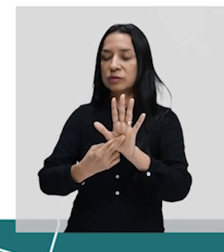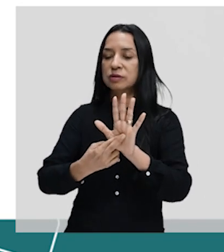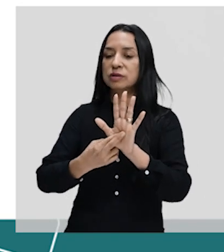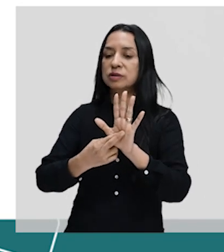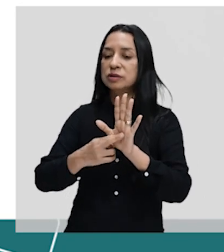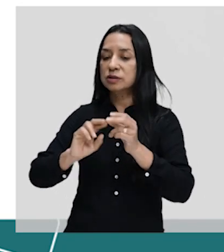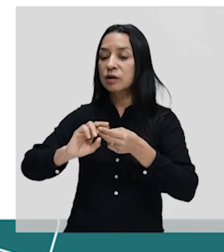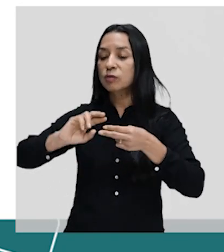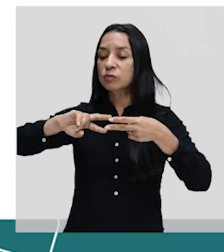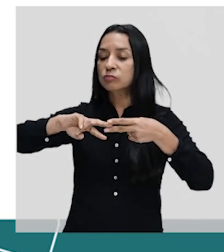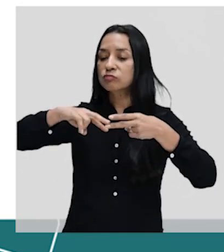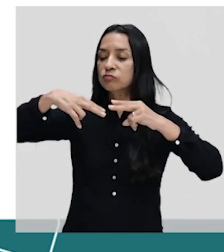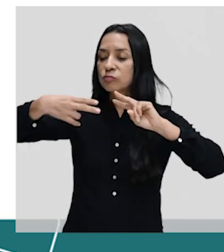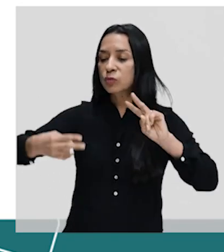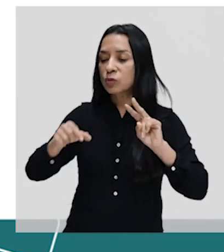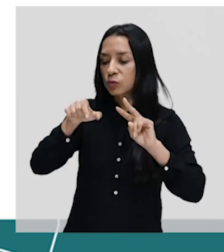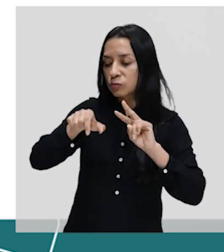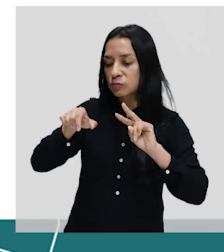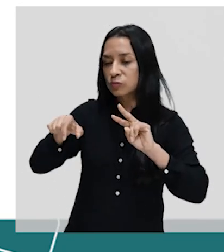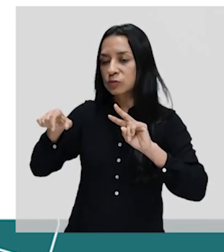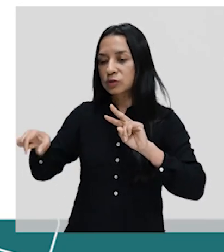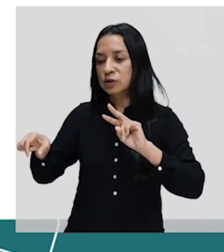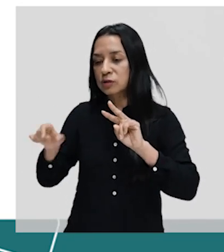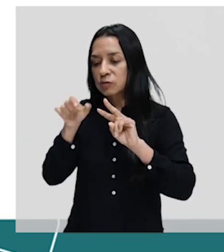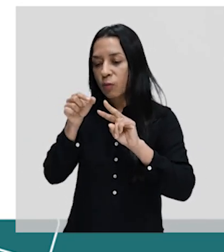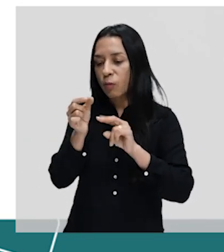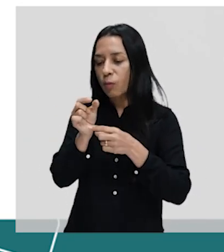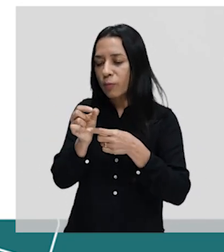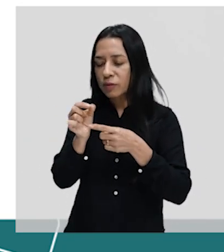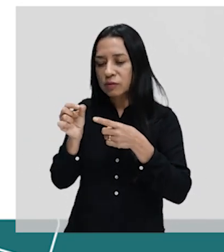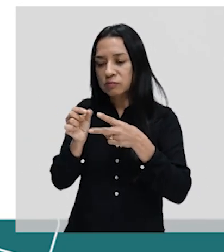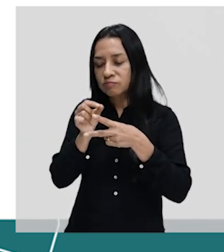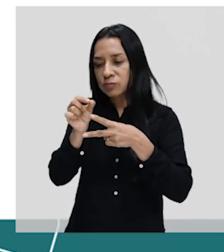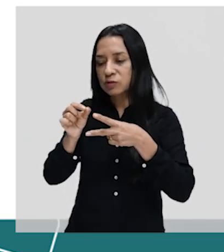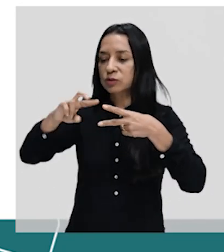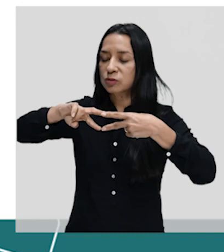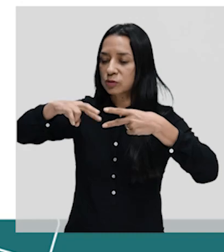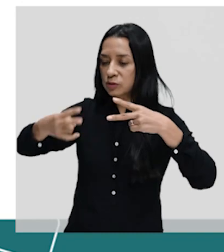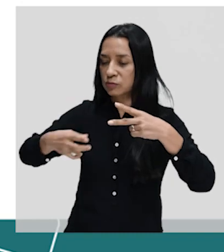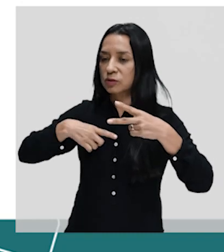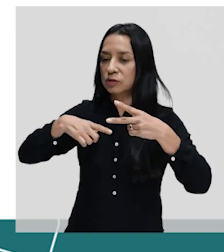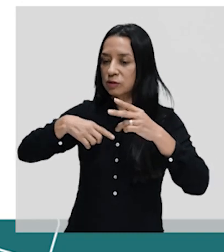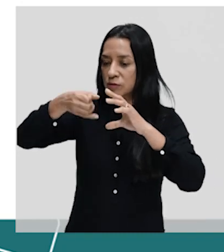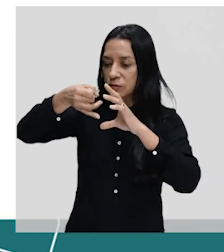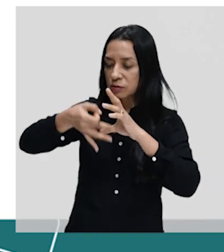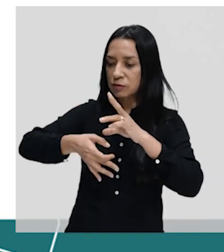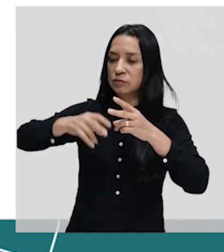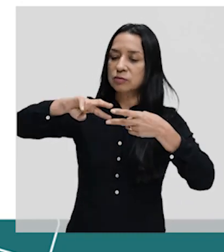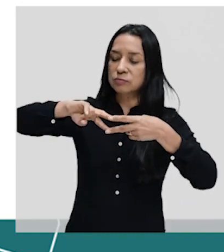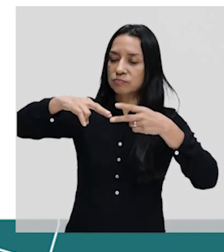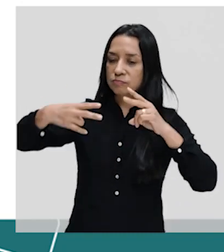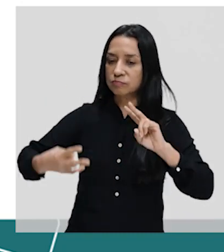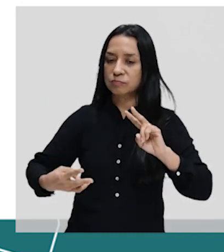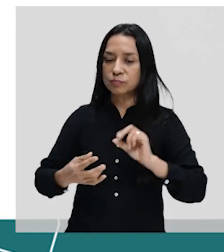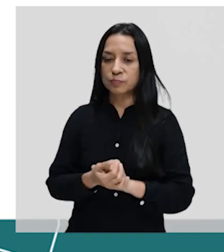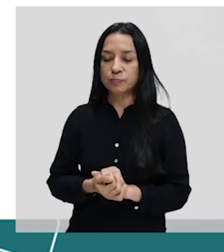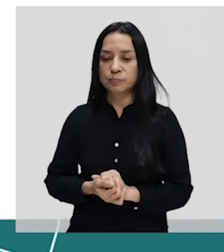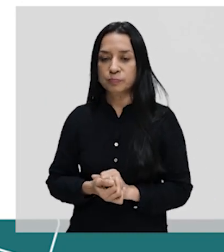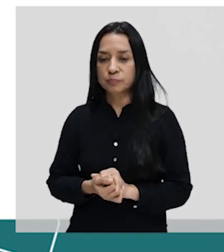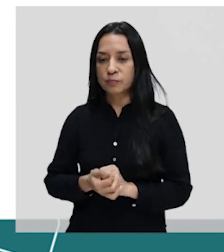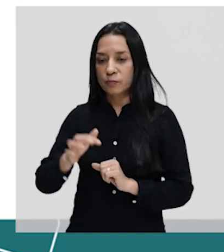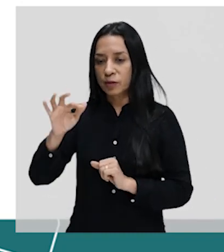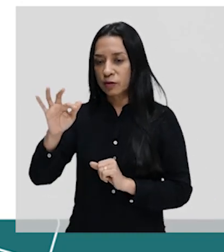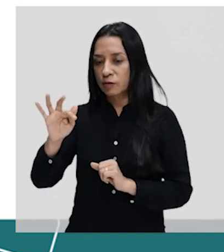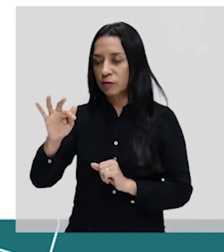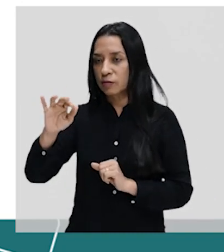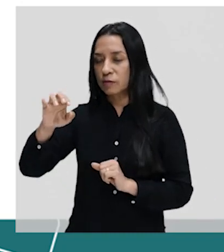nós sabemos que são os trechos da molécula de DNA que contêm características genéticas. Tá? E o fenótipo, pessoal,